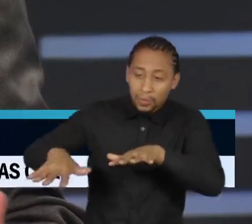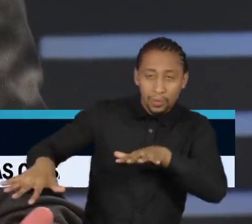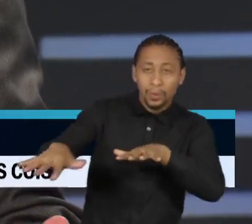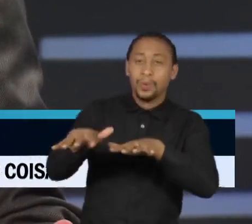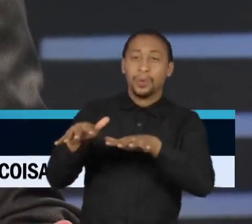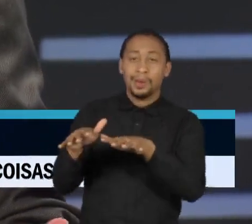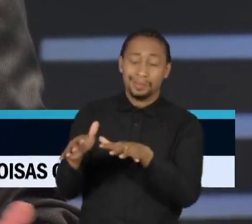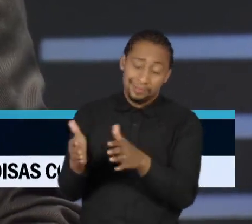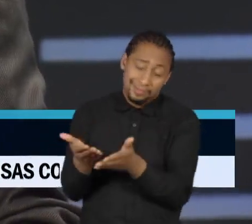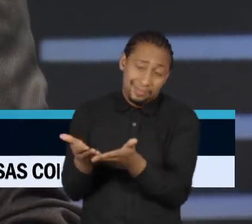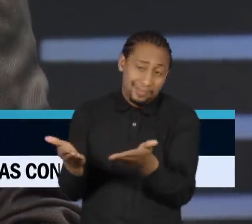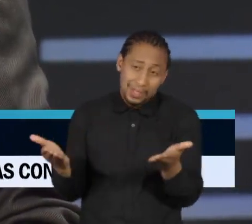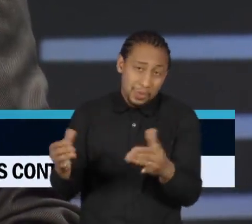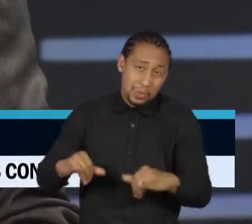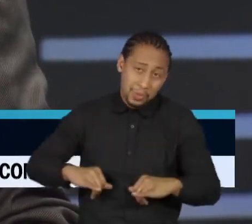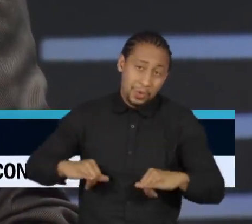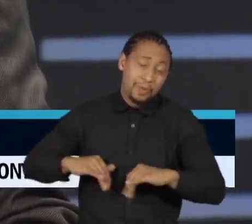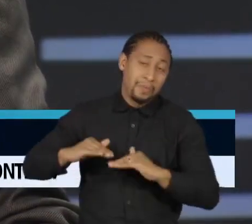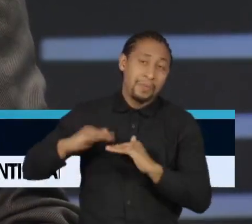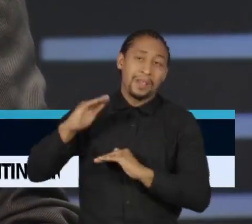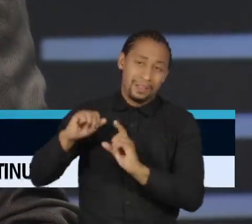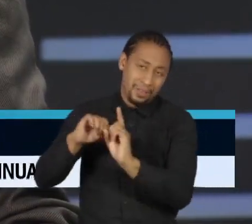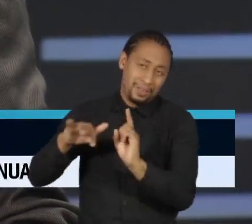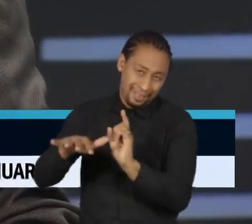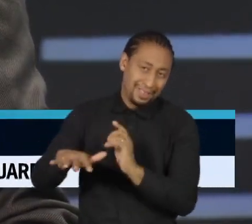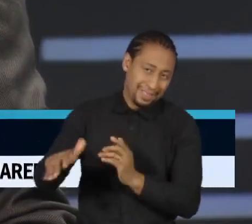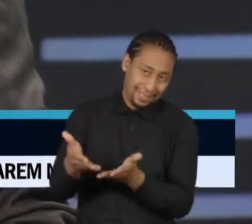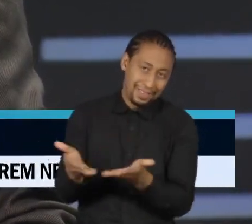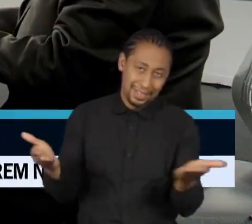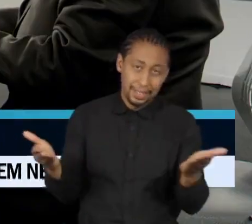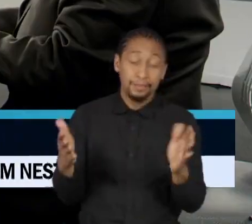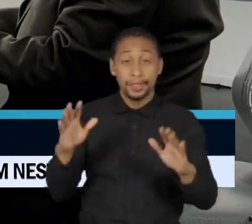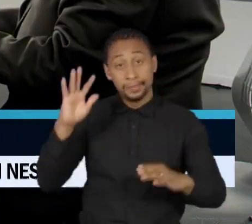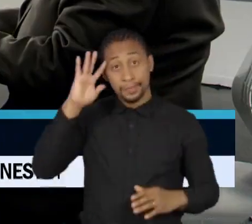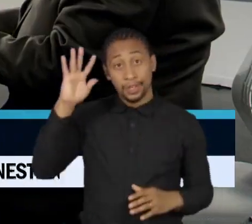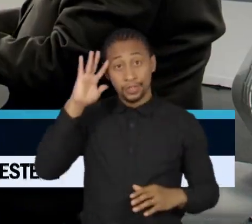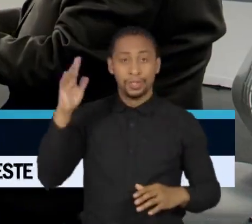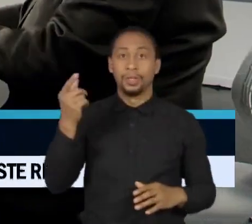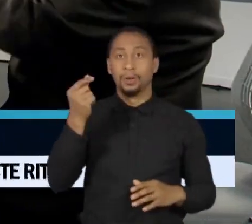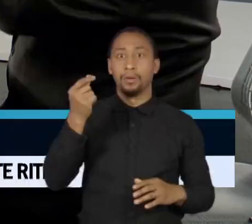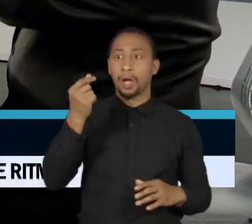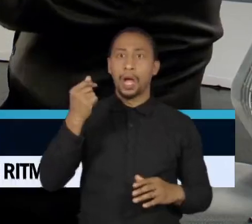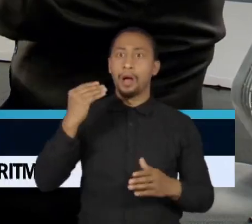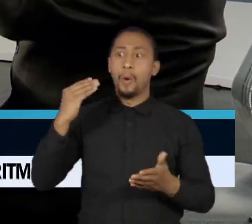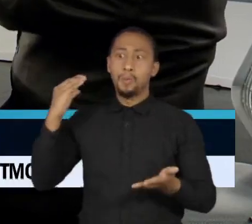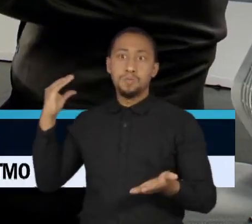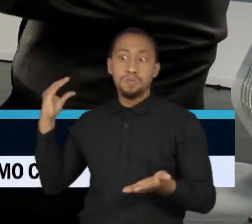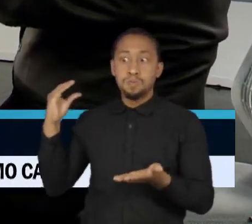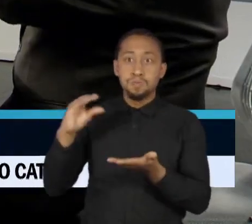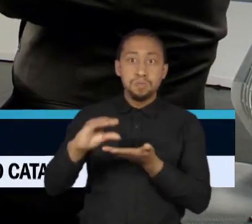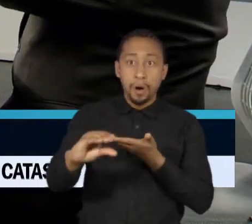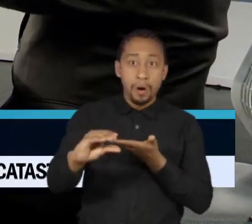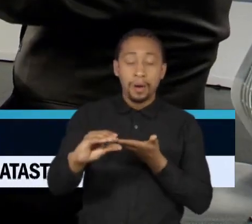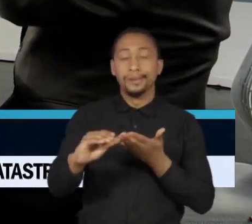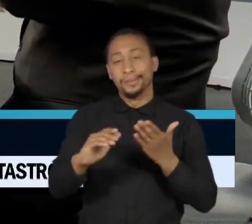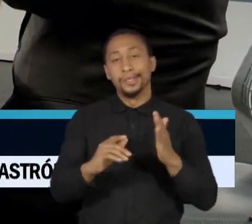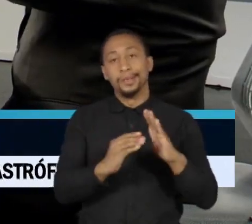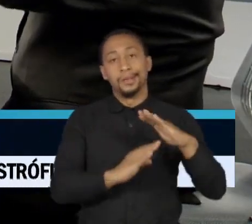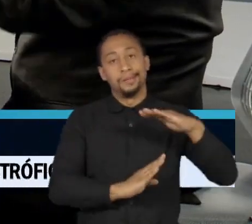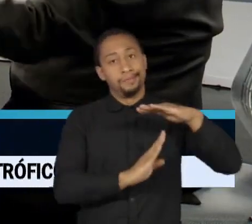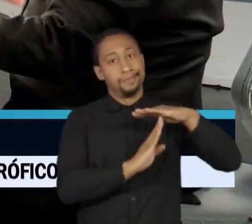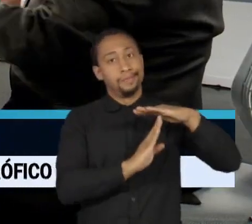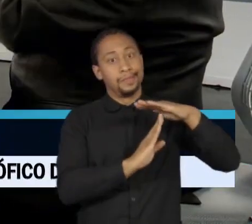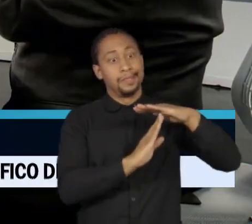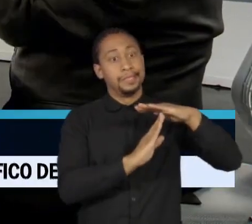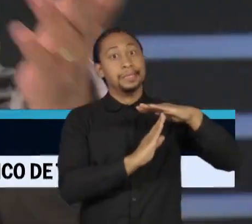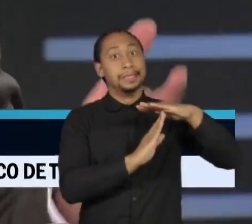é evidente que a gente pensa num gasto como esse, gigantesco, está falando de furo no teto, né?